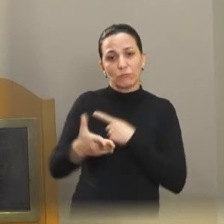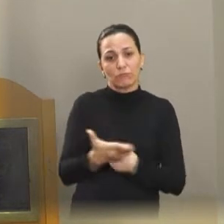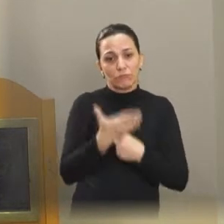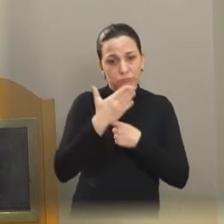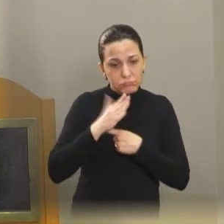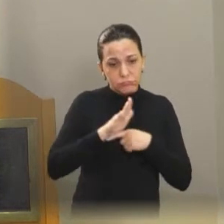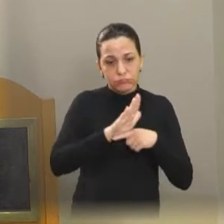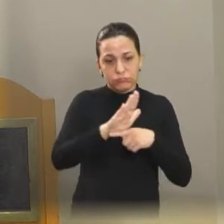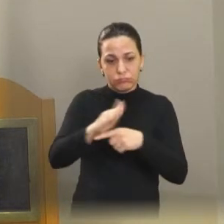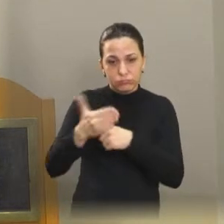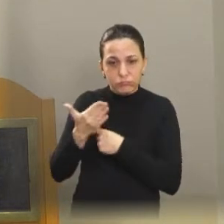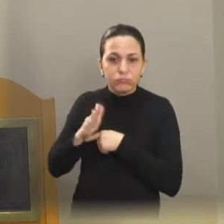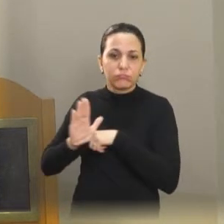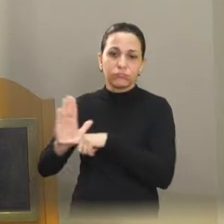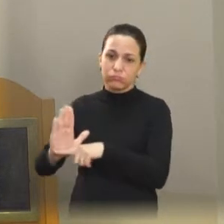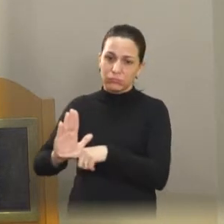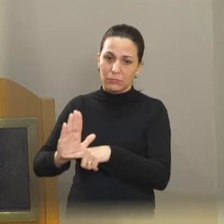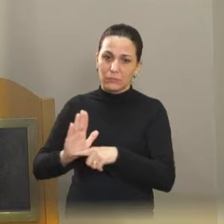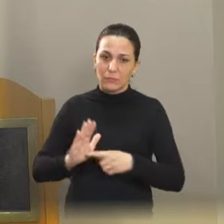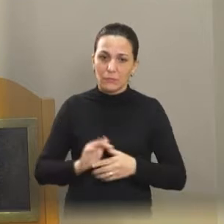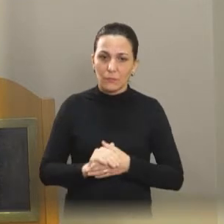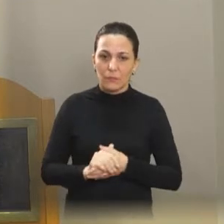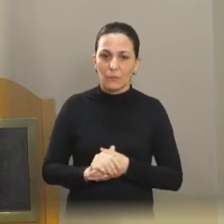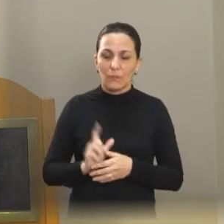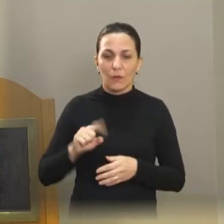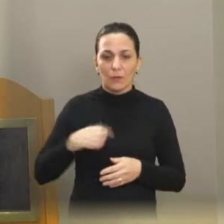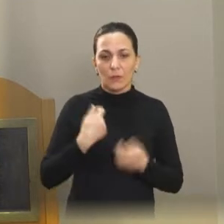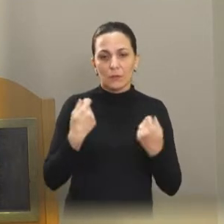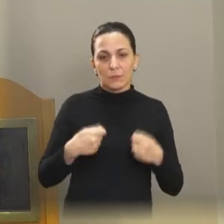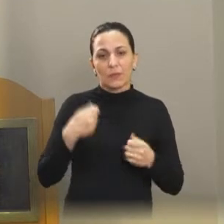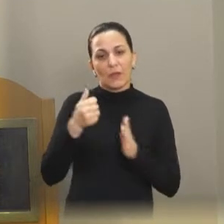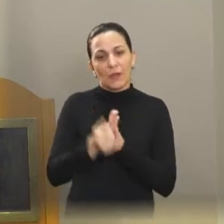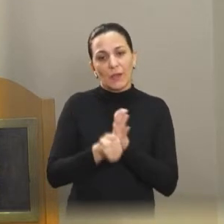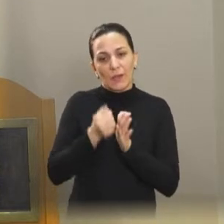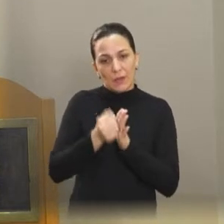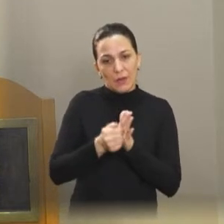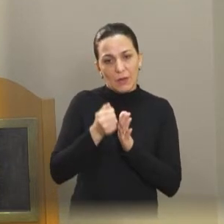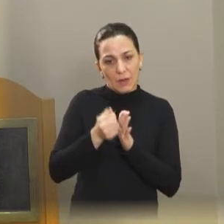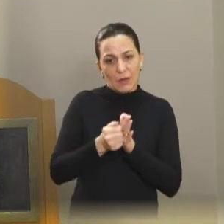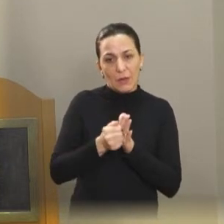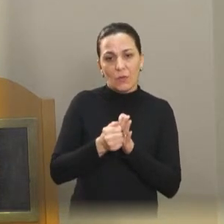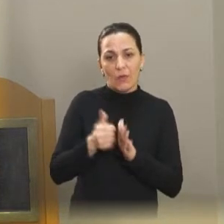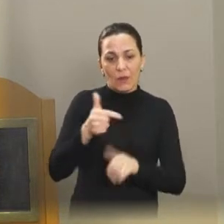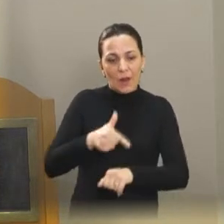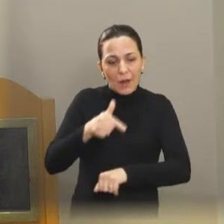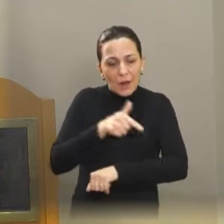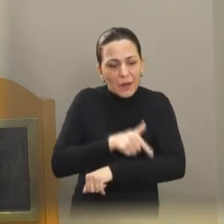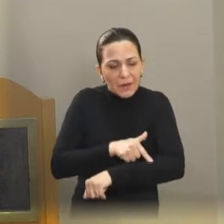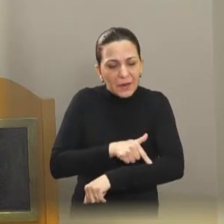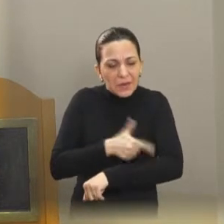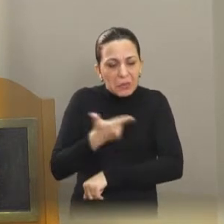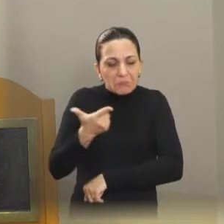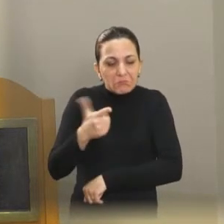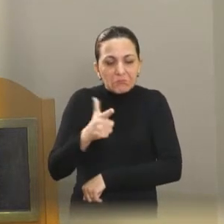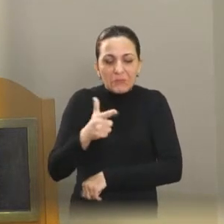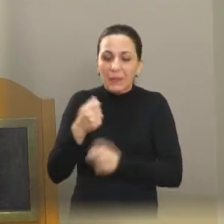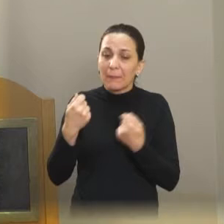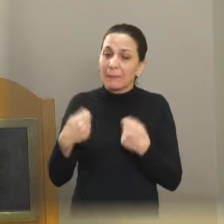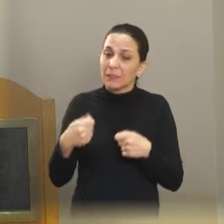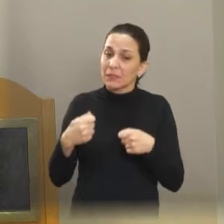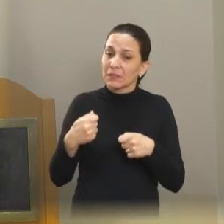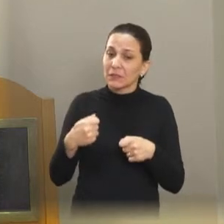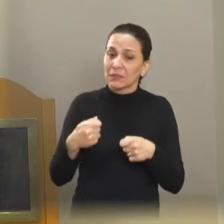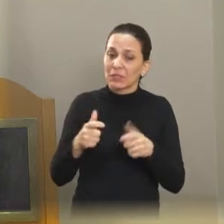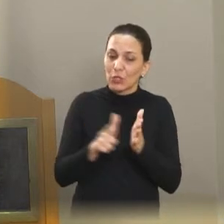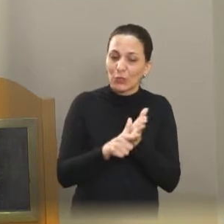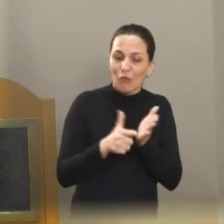porque não não pode ficar do jeito que tá nós temos que ter um Araraquara como antes sem dengue para não ficar aí tudo